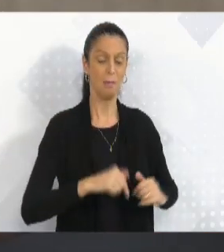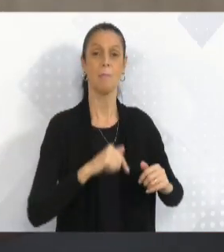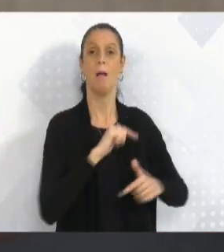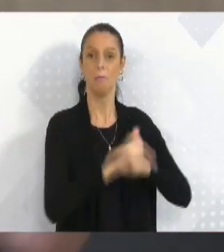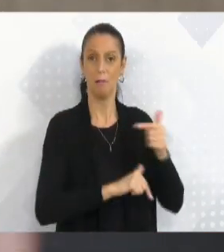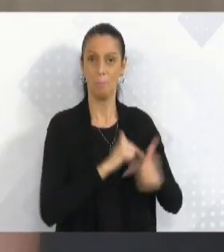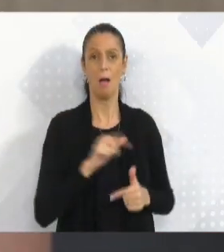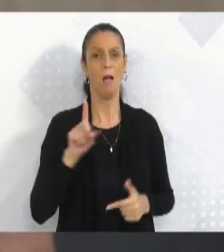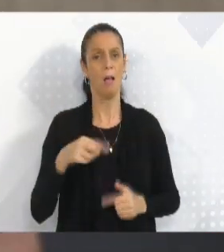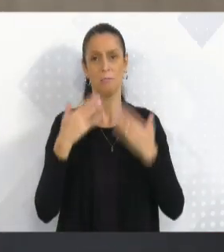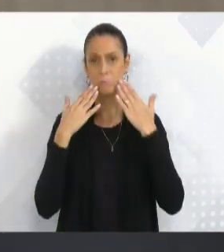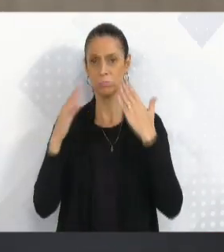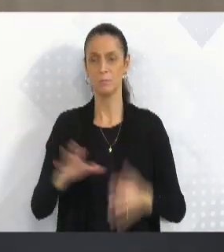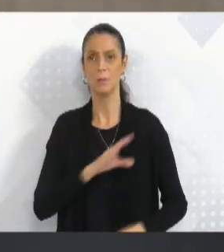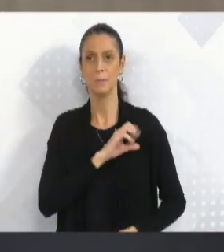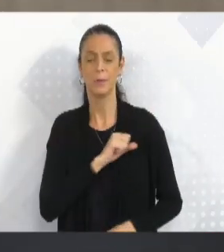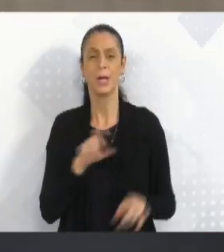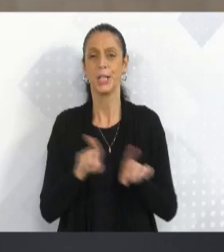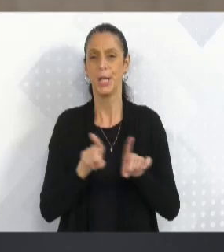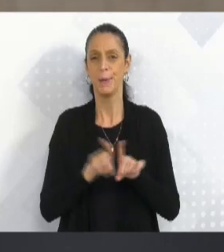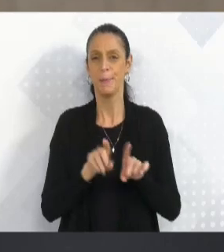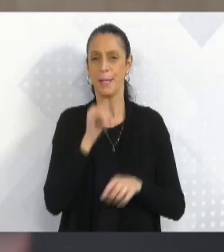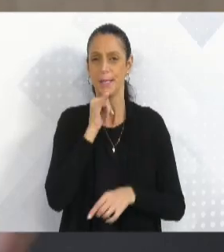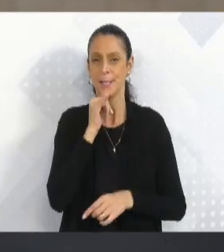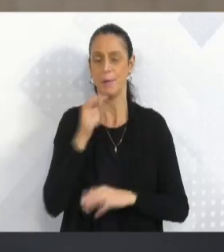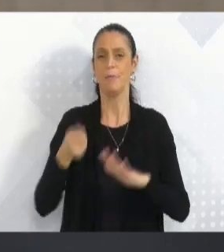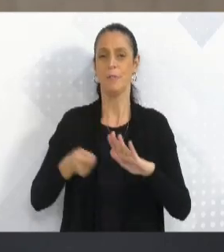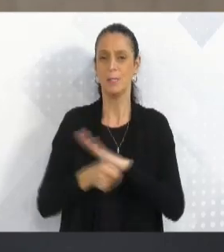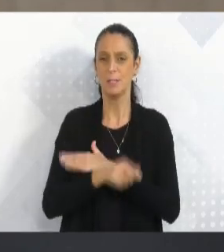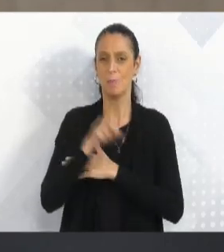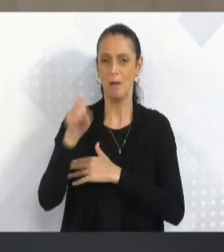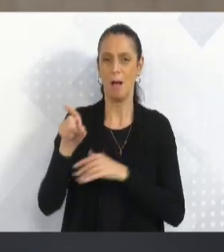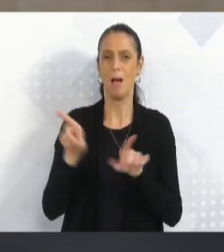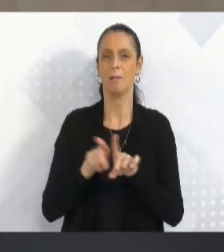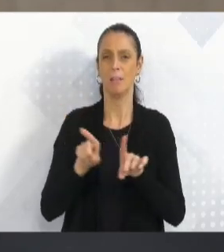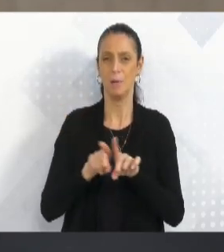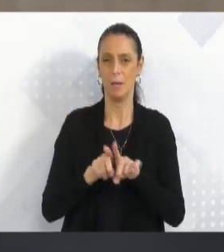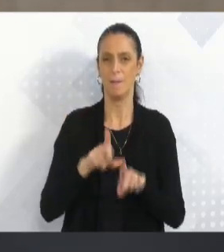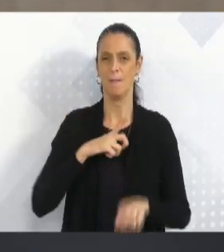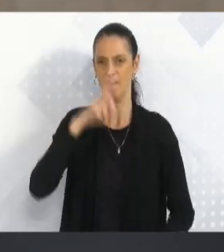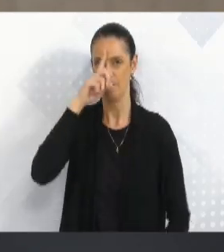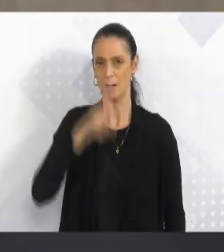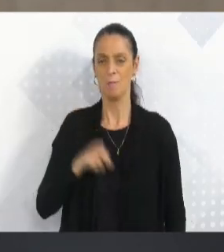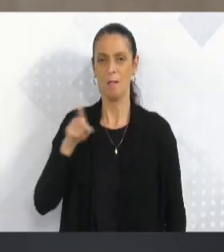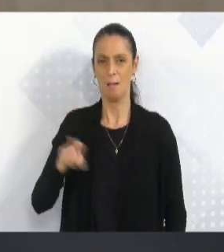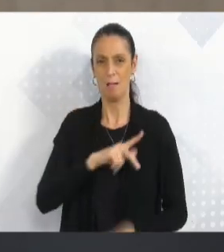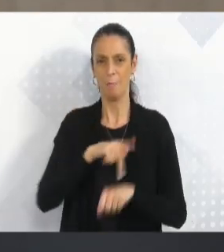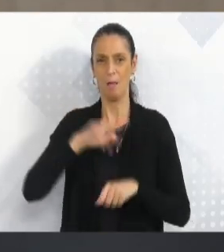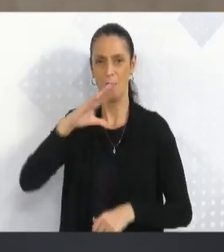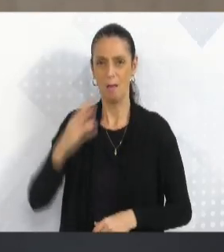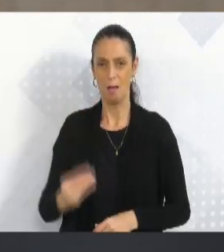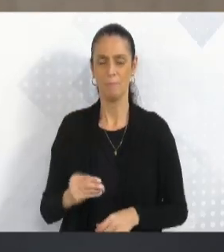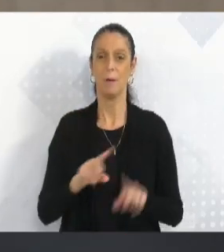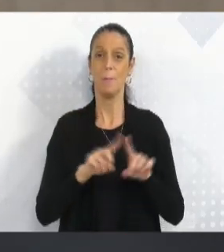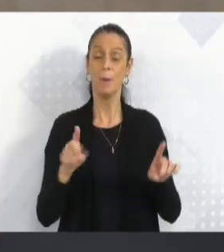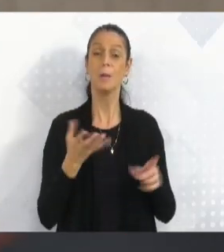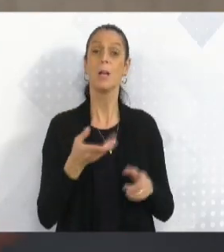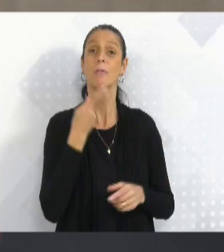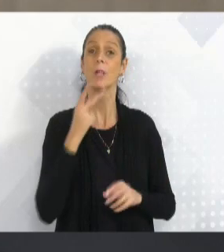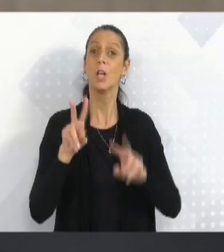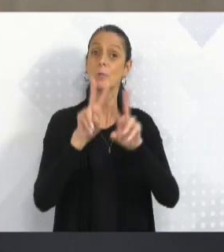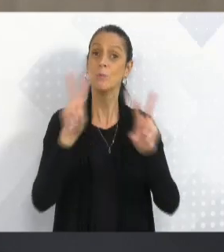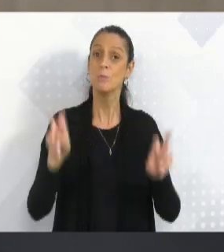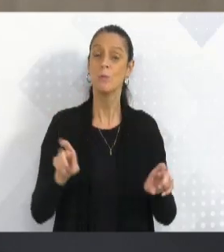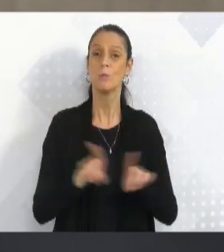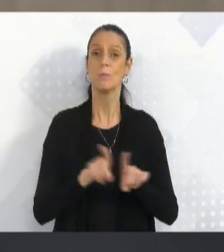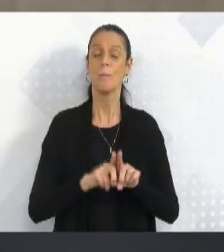um exemplo de muito amor financiamento de ditaduras na África muito amor e assim por diante mas eu gostaria de falar sobre o que vossa excelência comentou